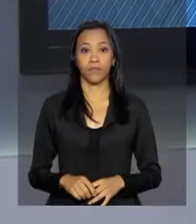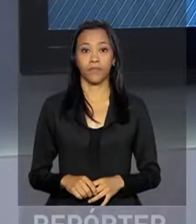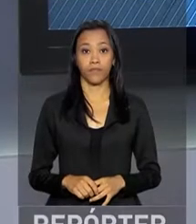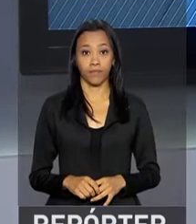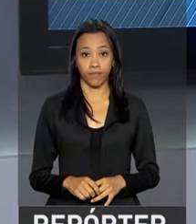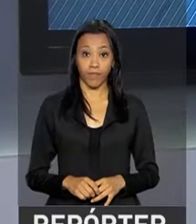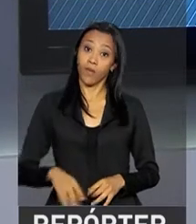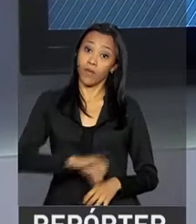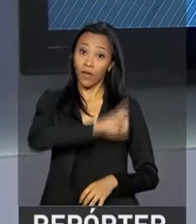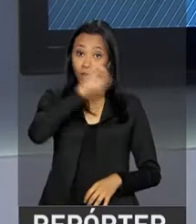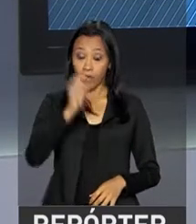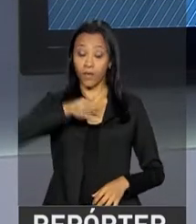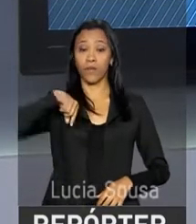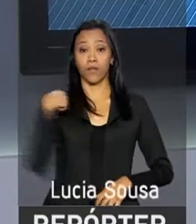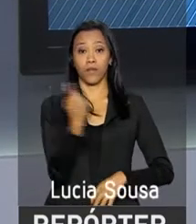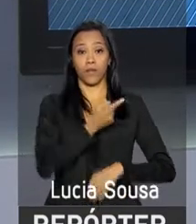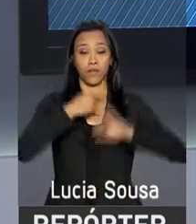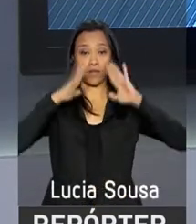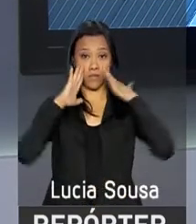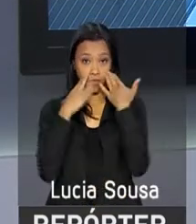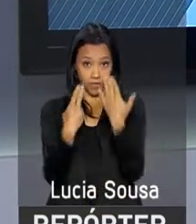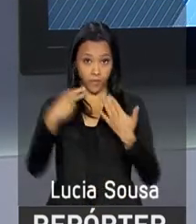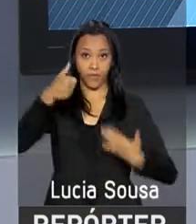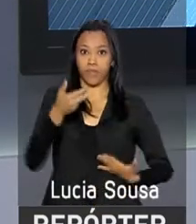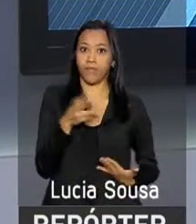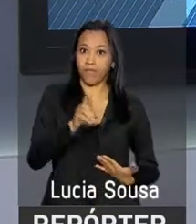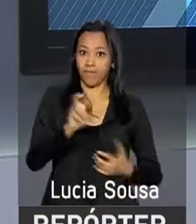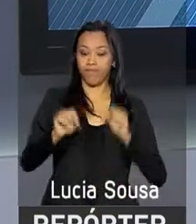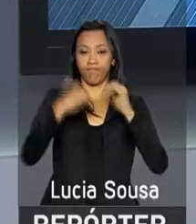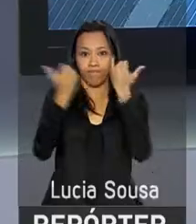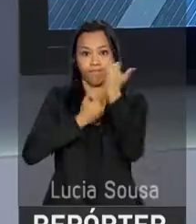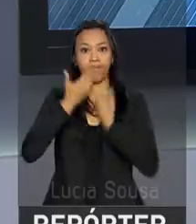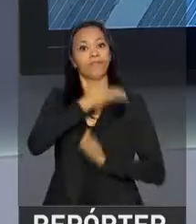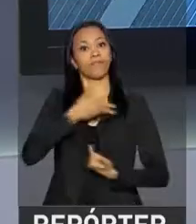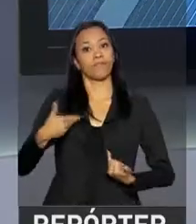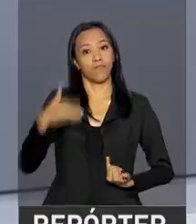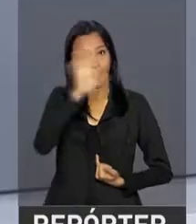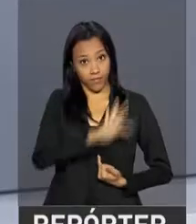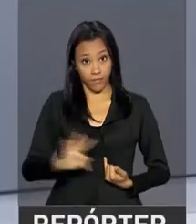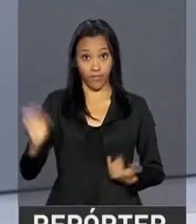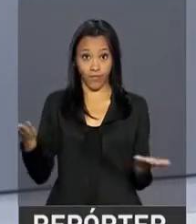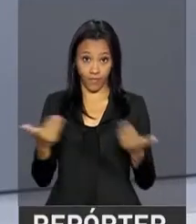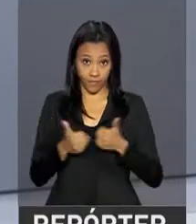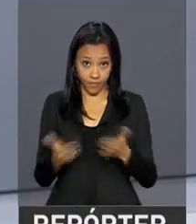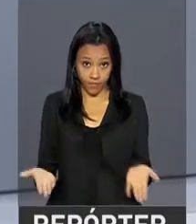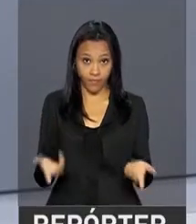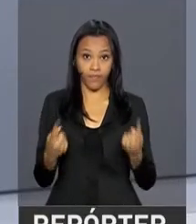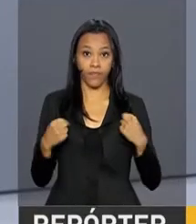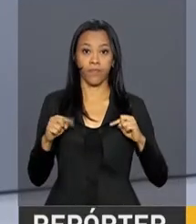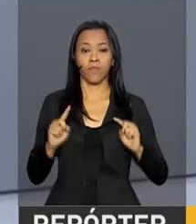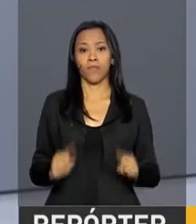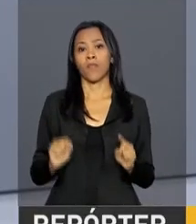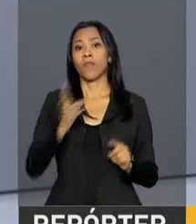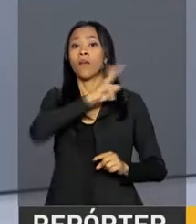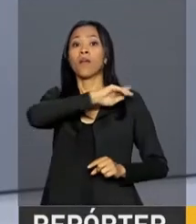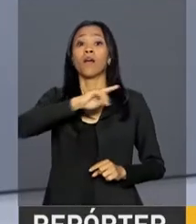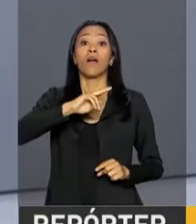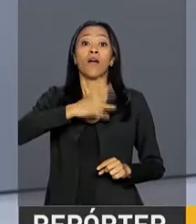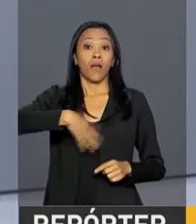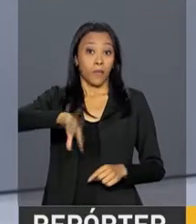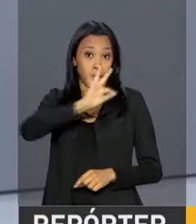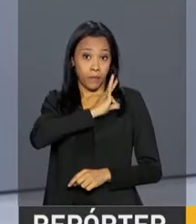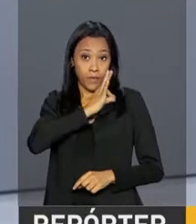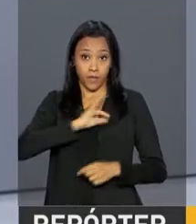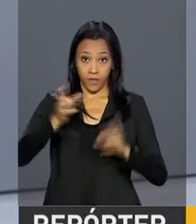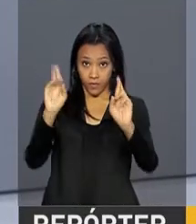olá o repórter nbr com as notícias do governo federal começa agora a polícia rodoviária federal divulgou agora